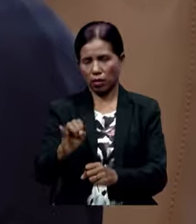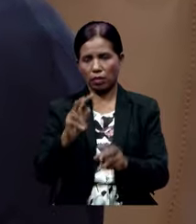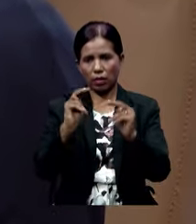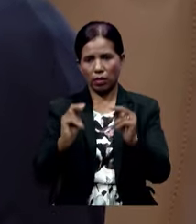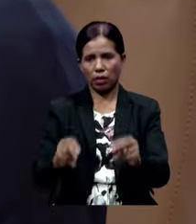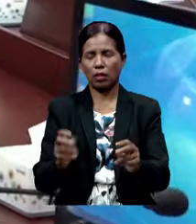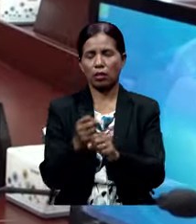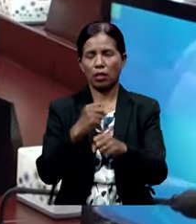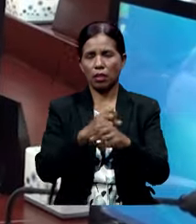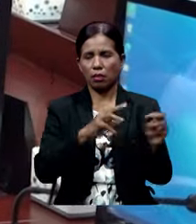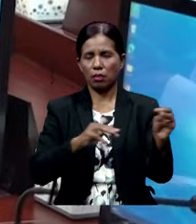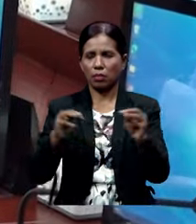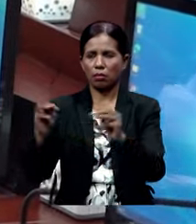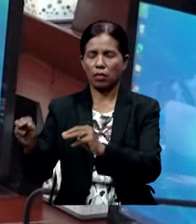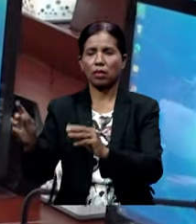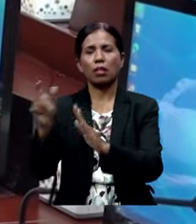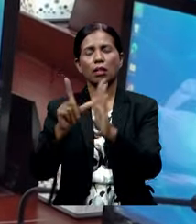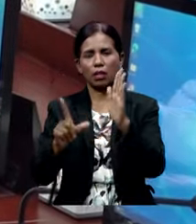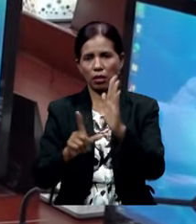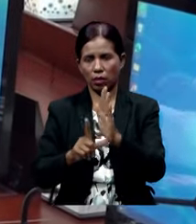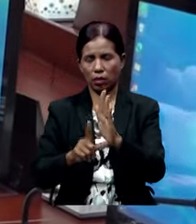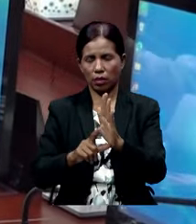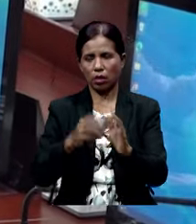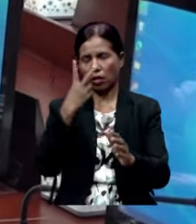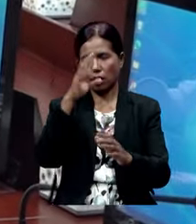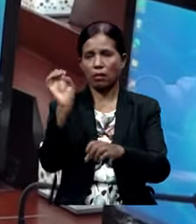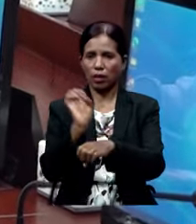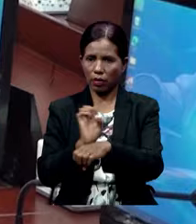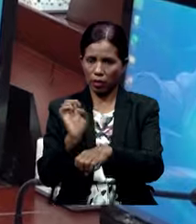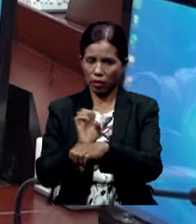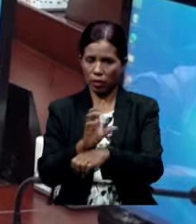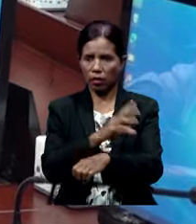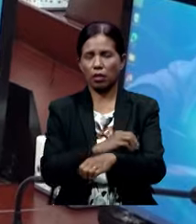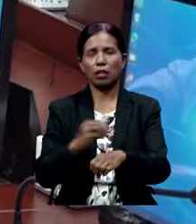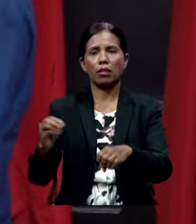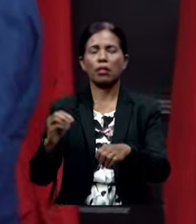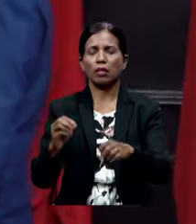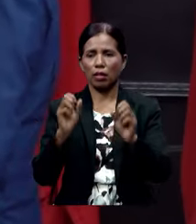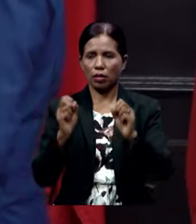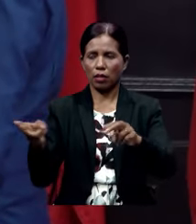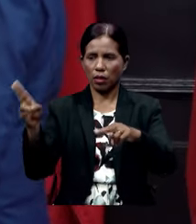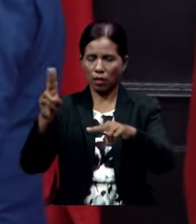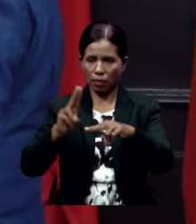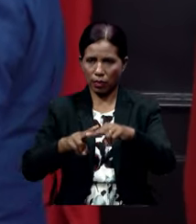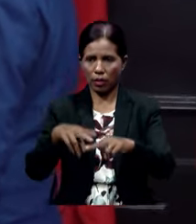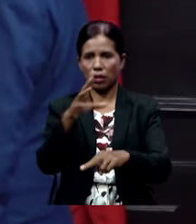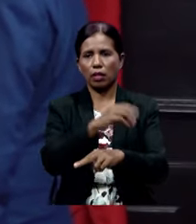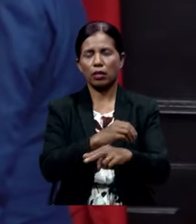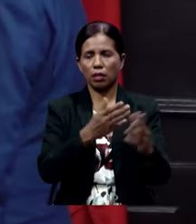necessidade atual alteração adicional da classificador econômico despesas NIEN, atualmente detalhe no